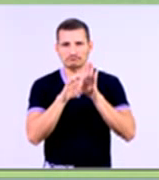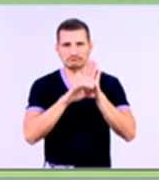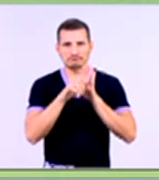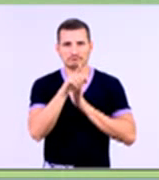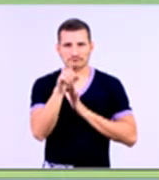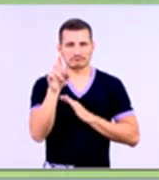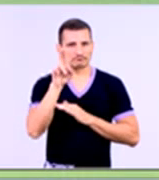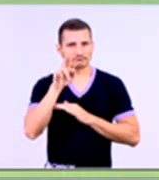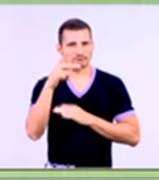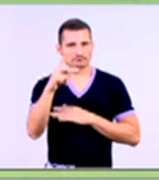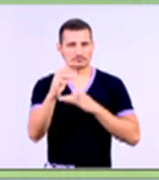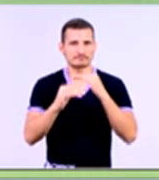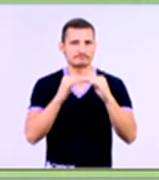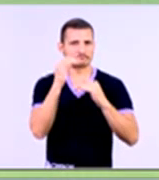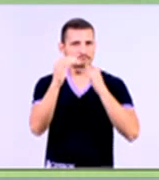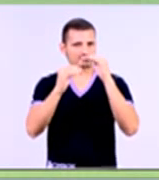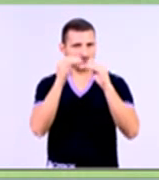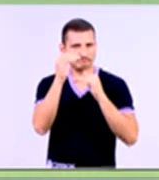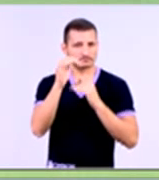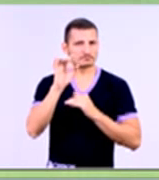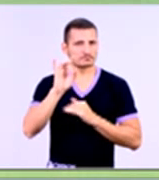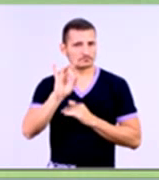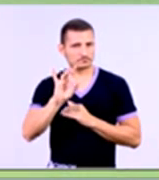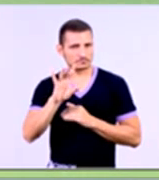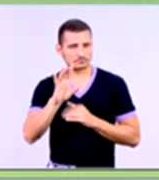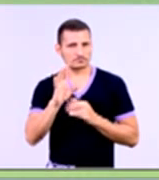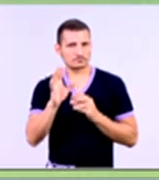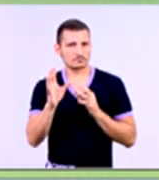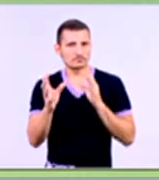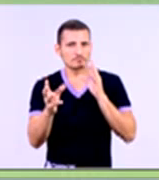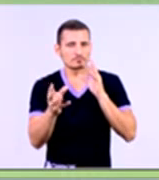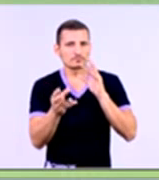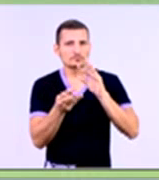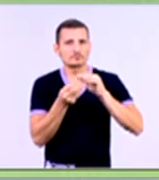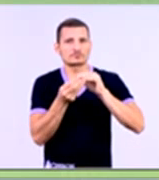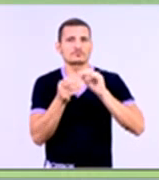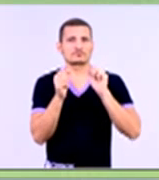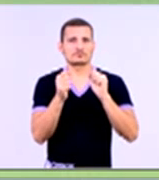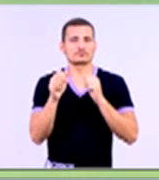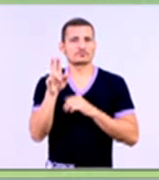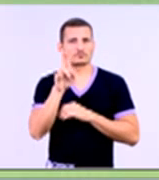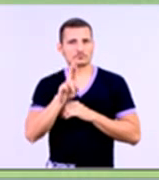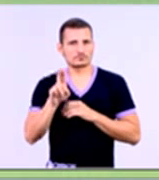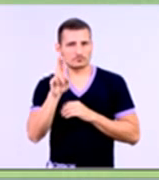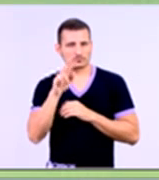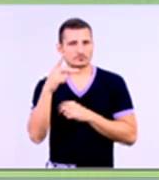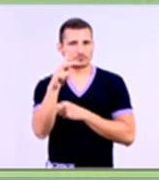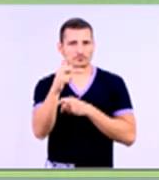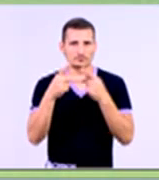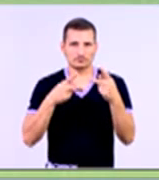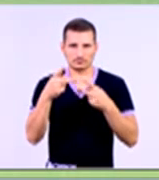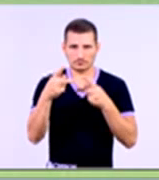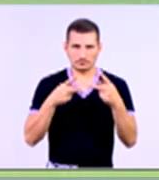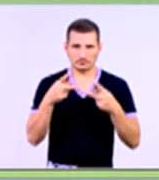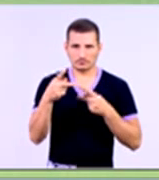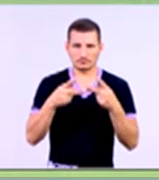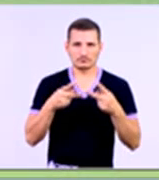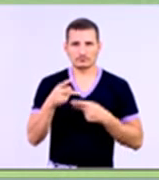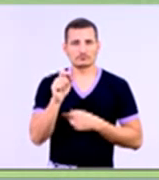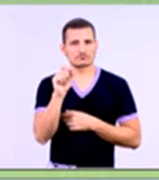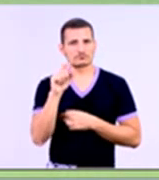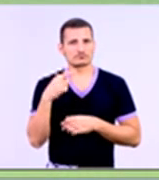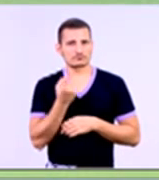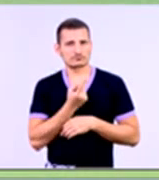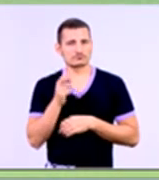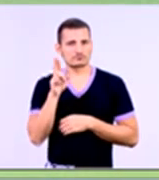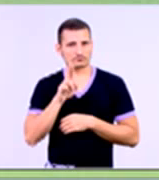seu desenvolvimento. Ele é apenas um grande complemento que pode ser utilizado no seu projeto. Então, o que nós utilizamos